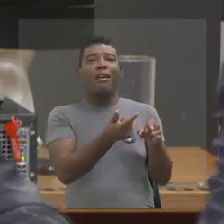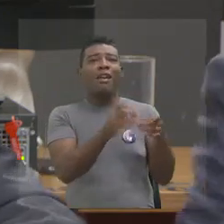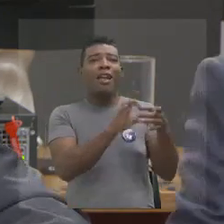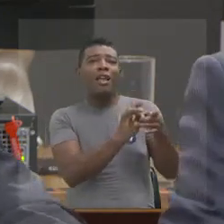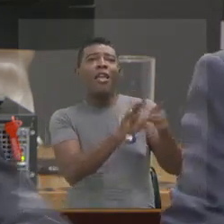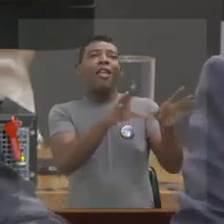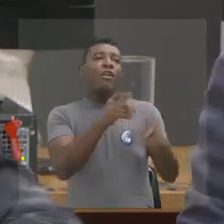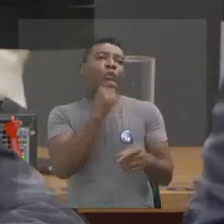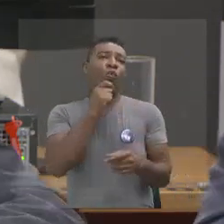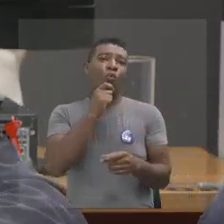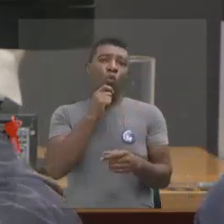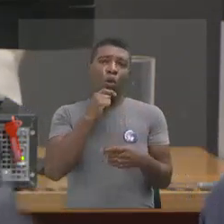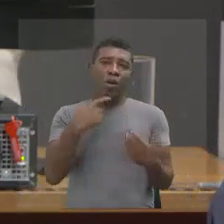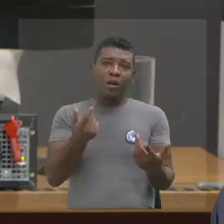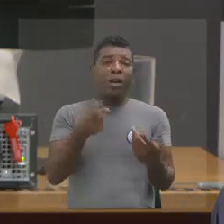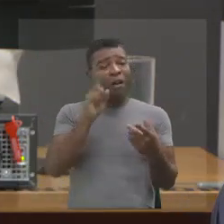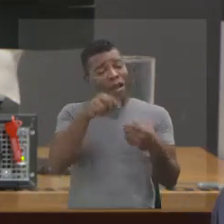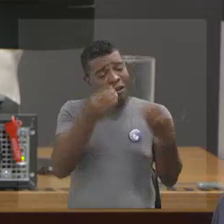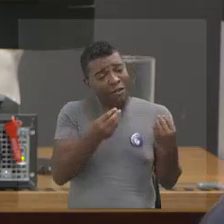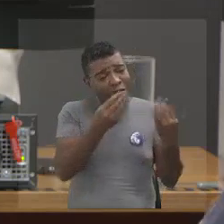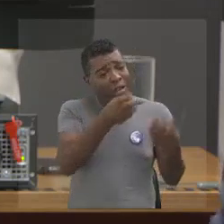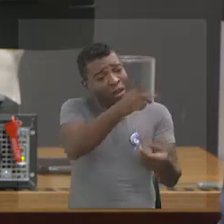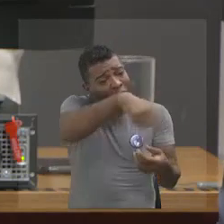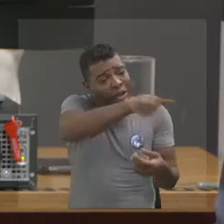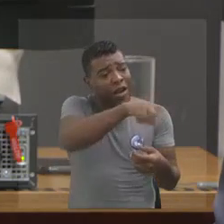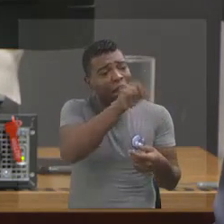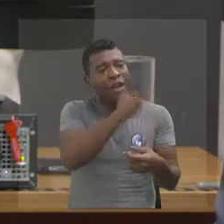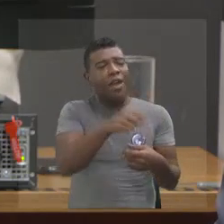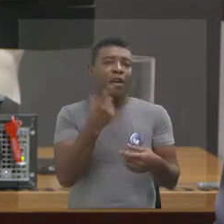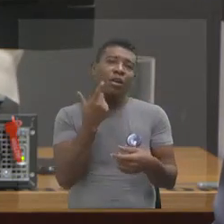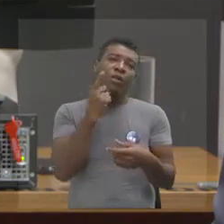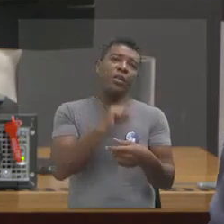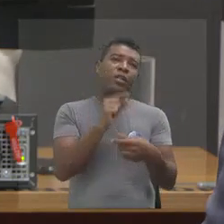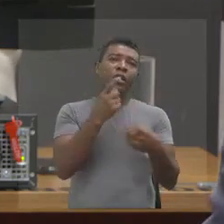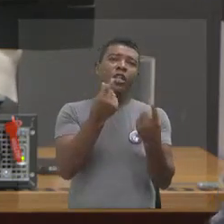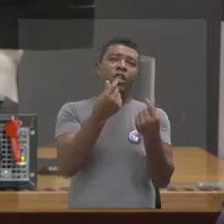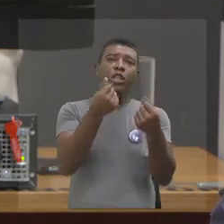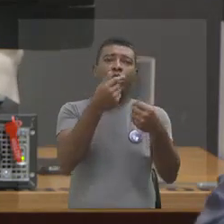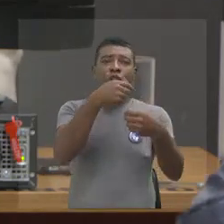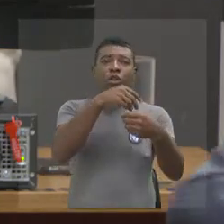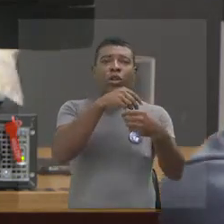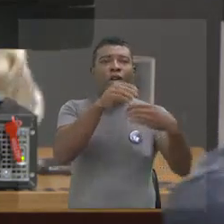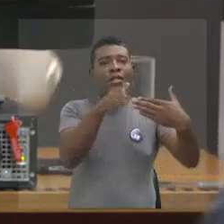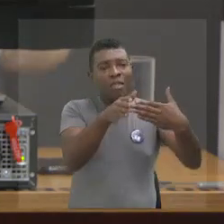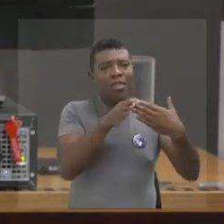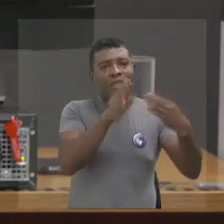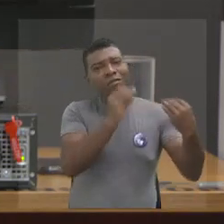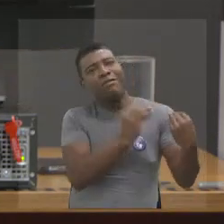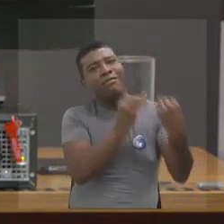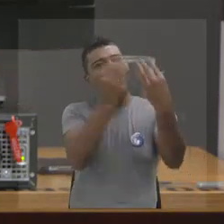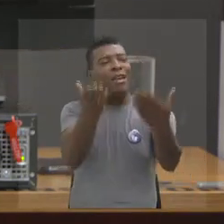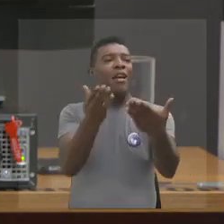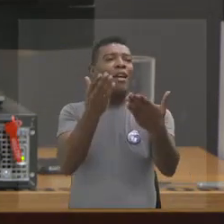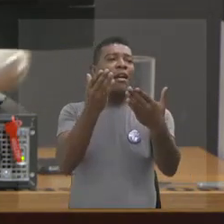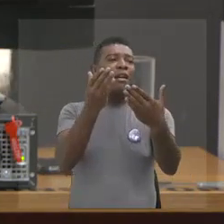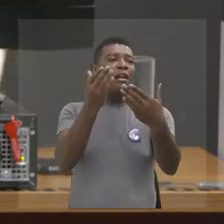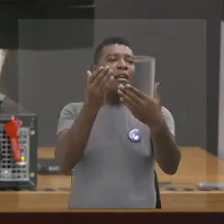lá na ponta uma outra questão importante inclusive que eu que eu tive oportunidade de